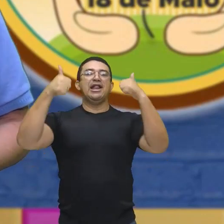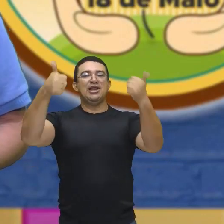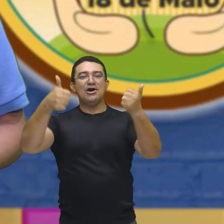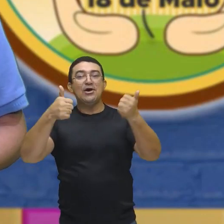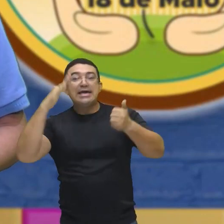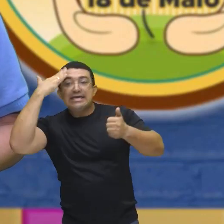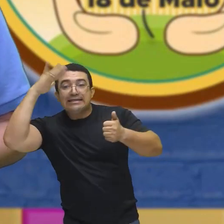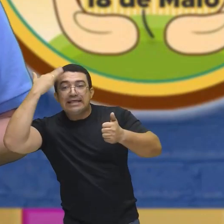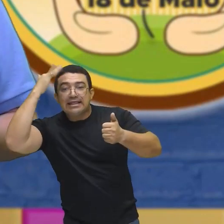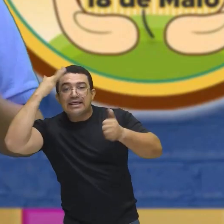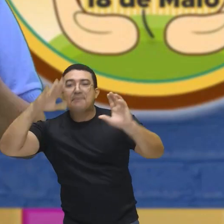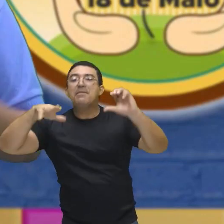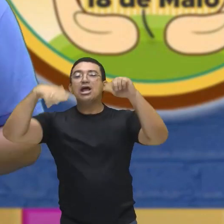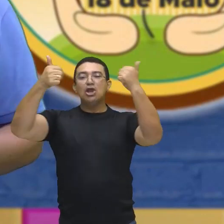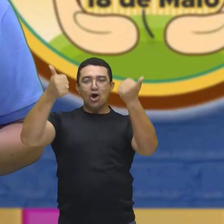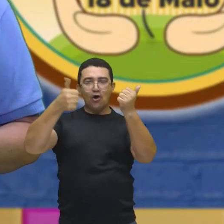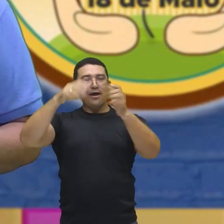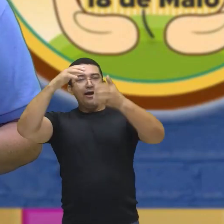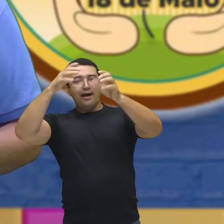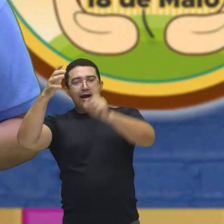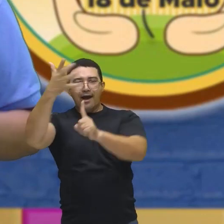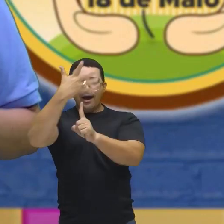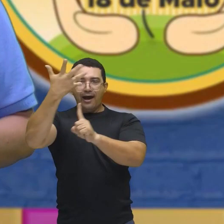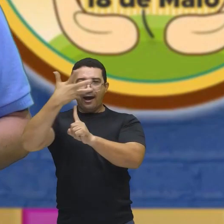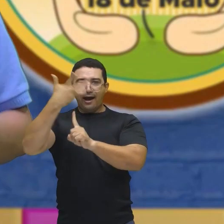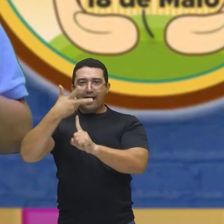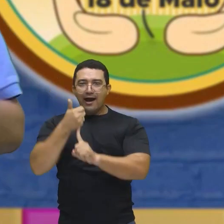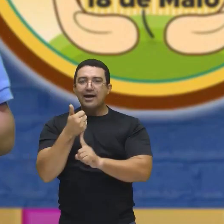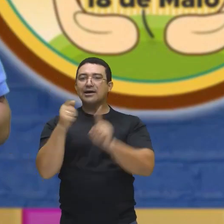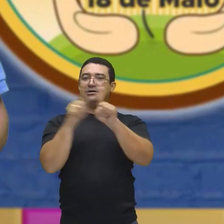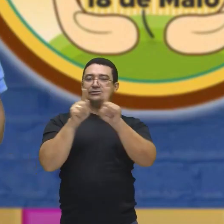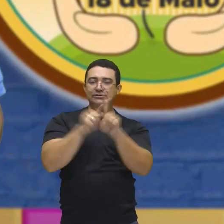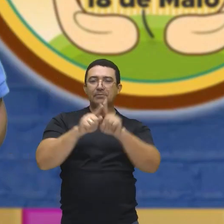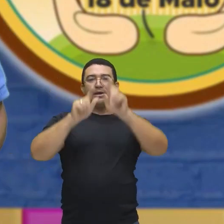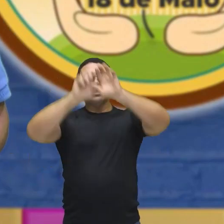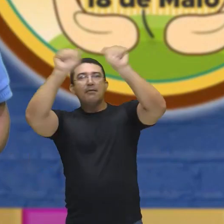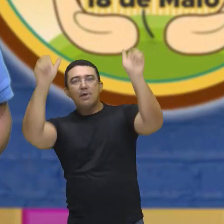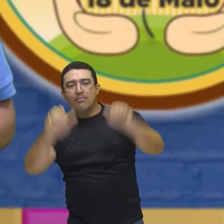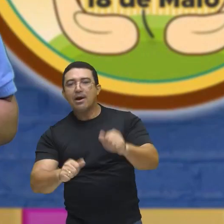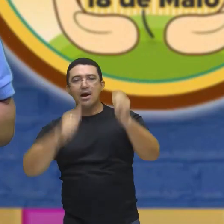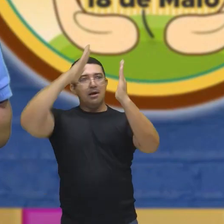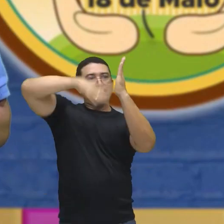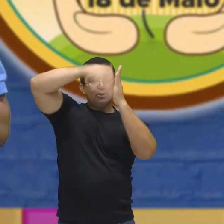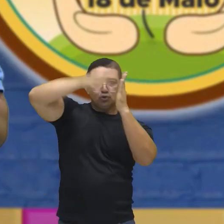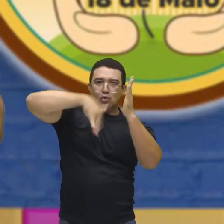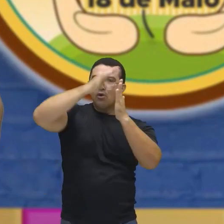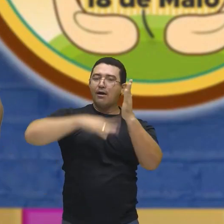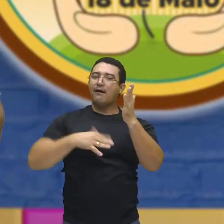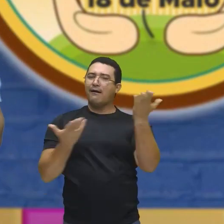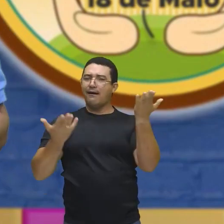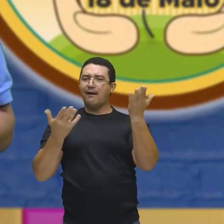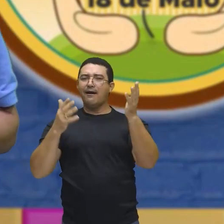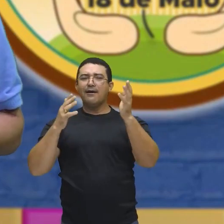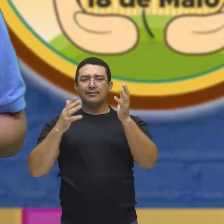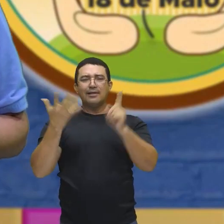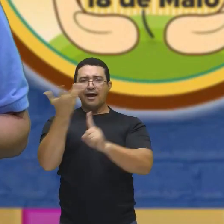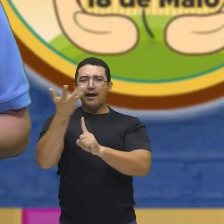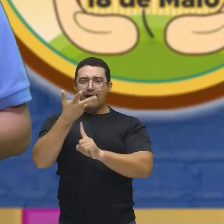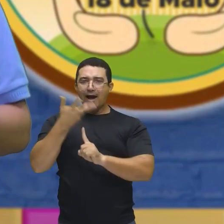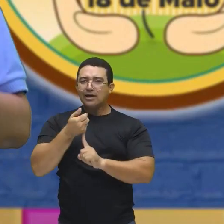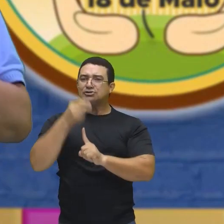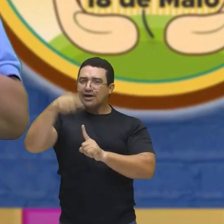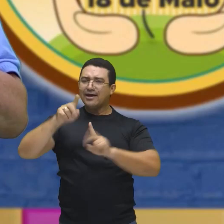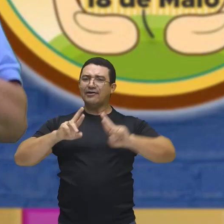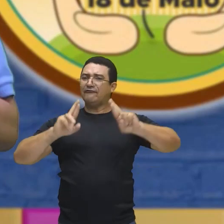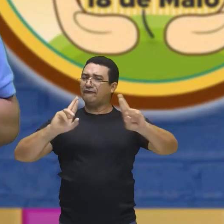através da cultura. E como eu falei para vocês, a arte ela tem essa possibilidade. A arte ela tem algo tão diferencial